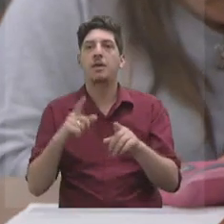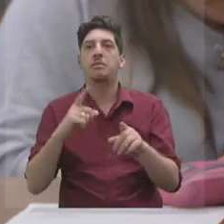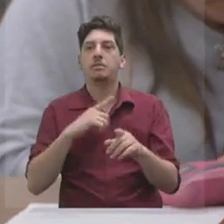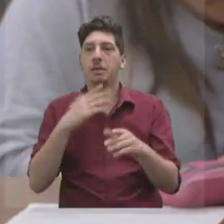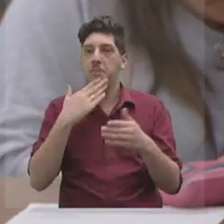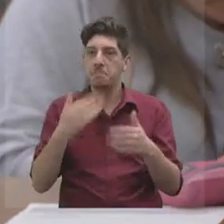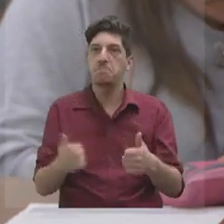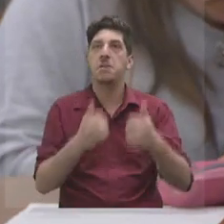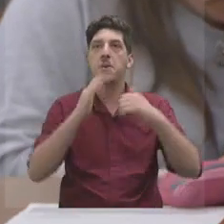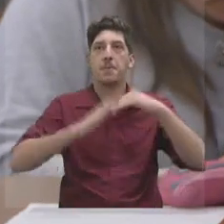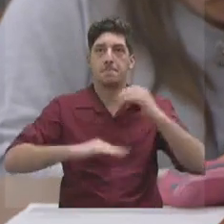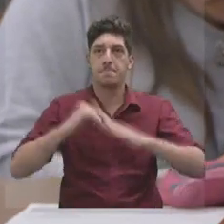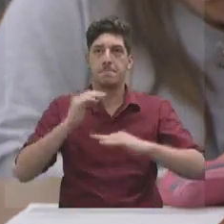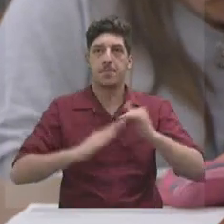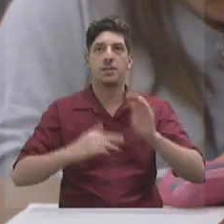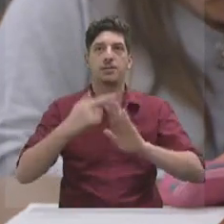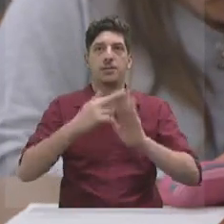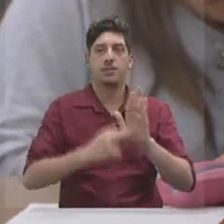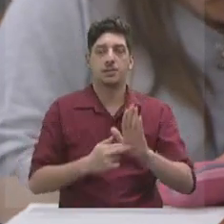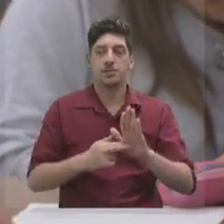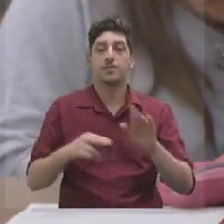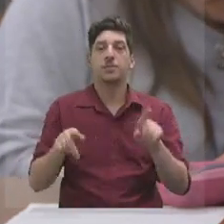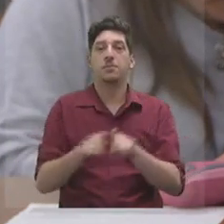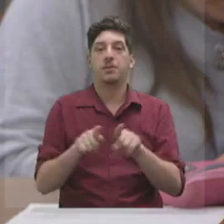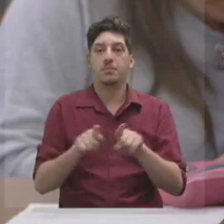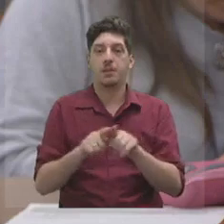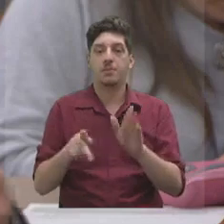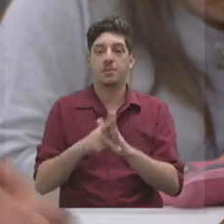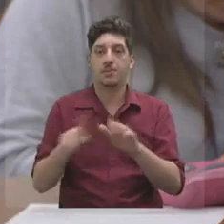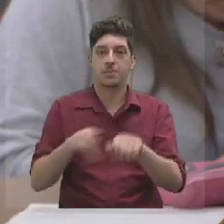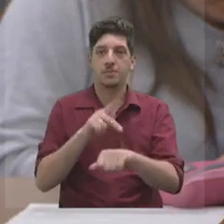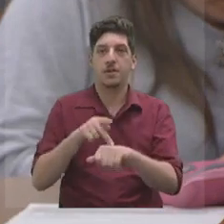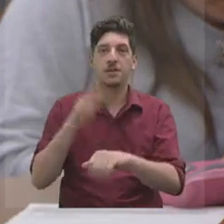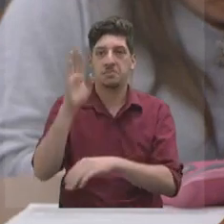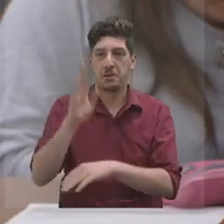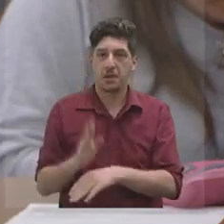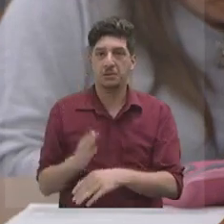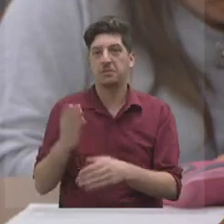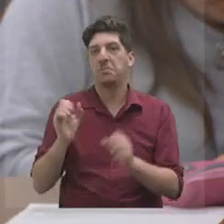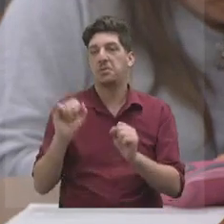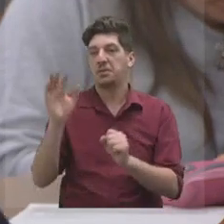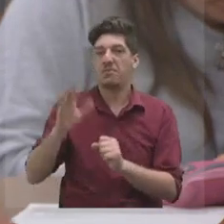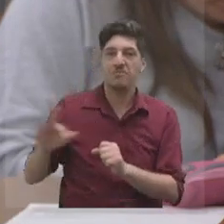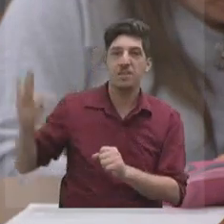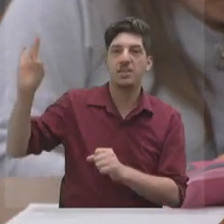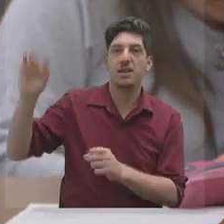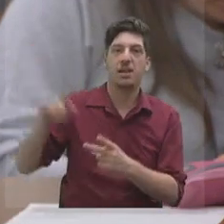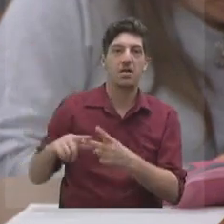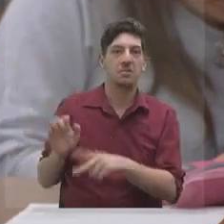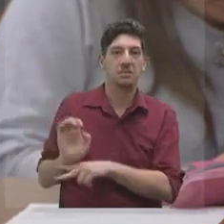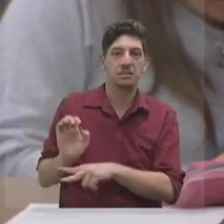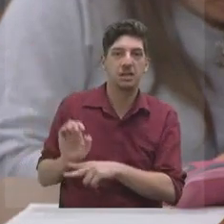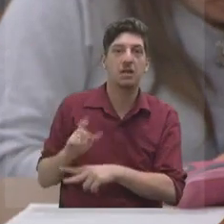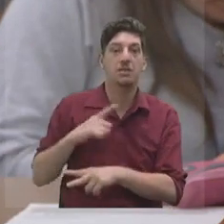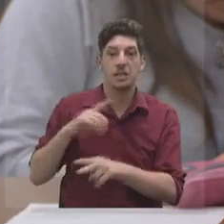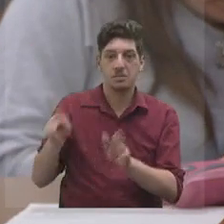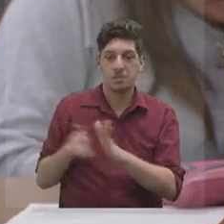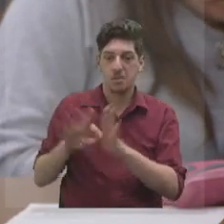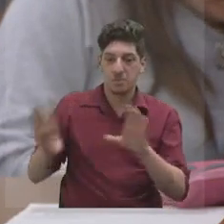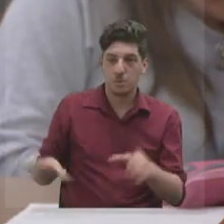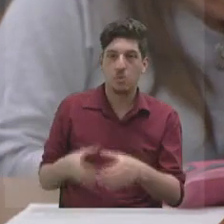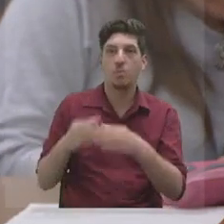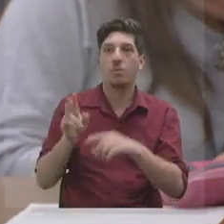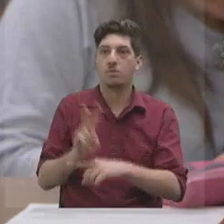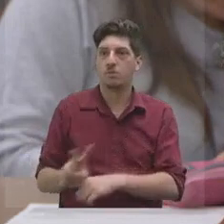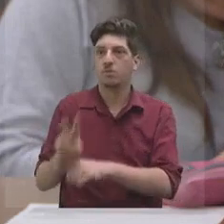práticas de regulação né do país aí seja as agências federais seja os estados que já tem as suas agências reguladores e esse passo seria